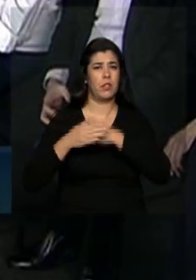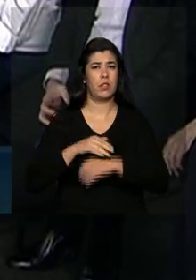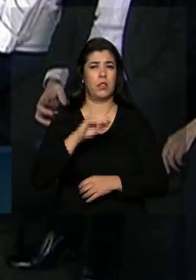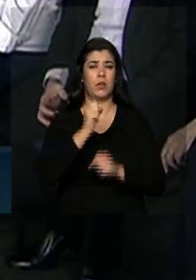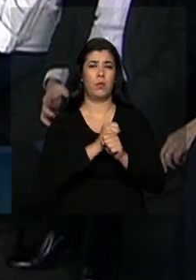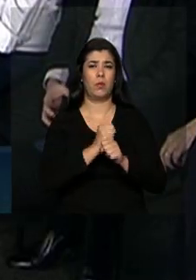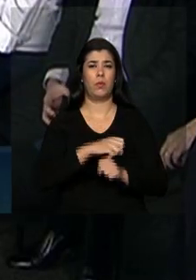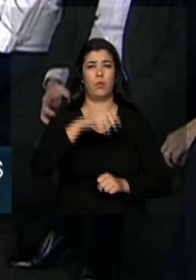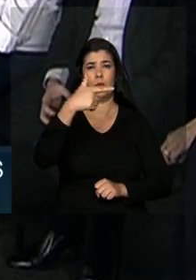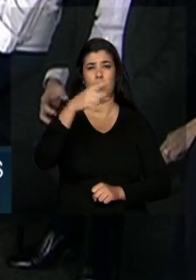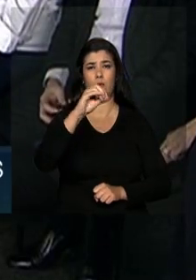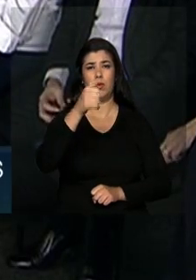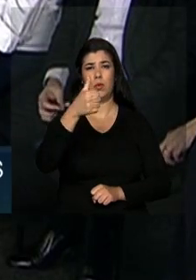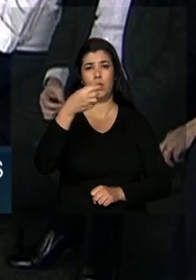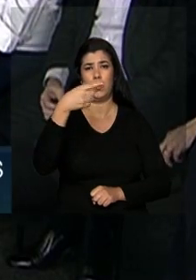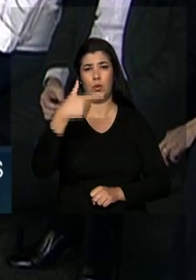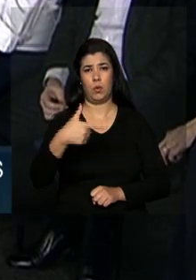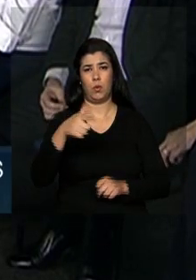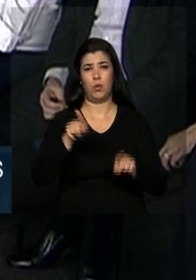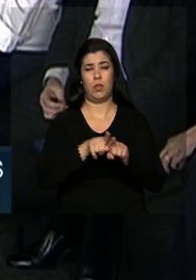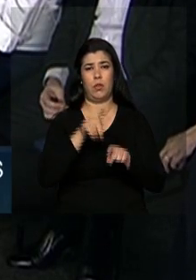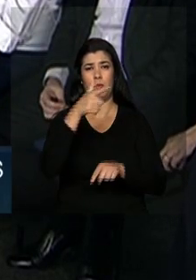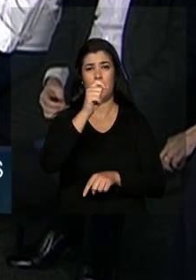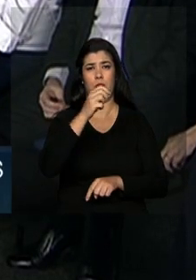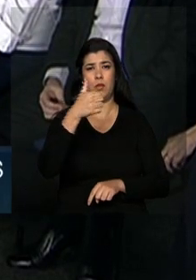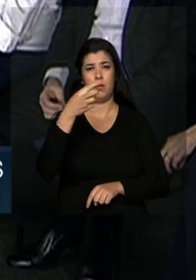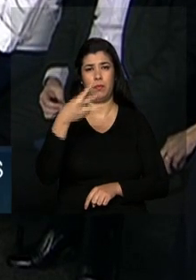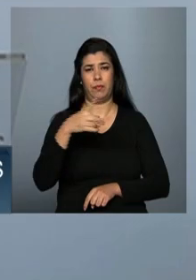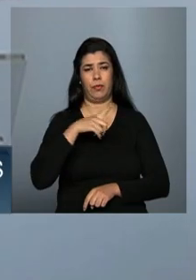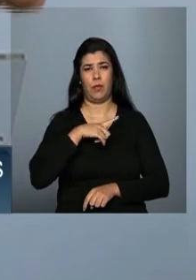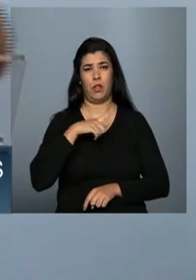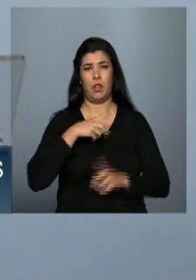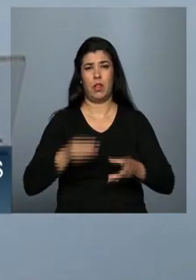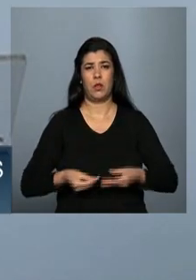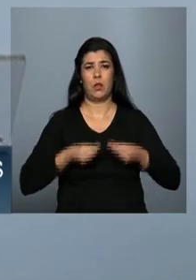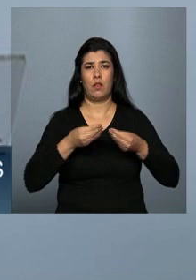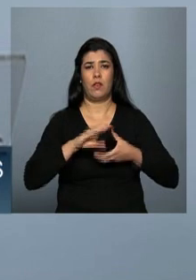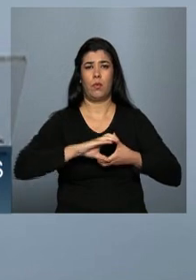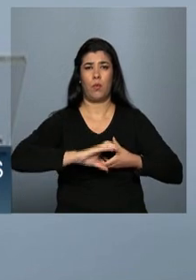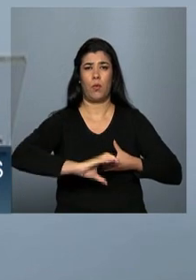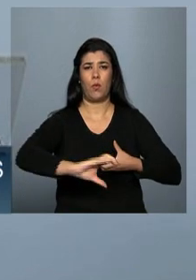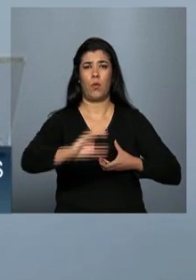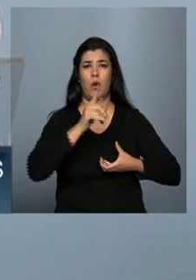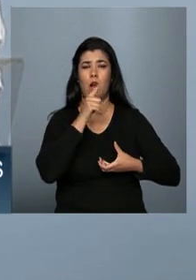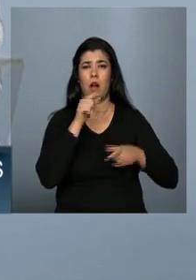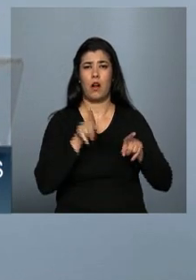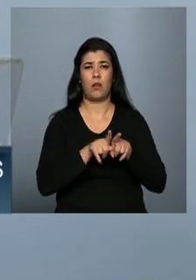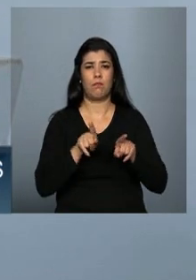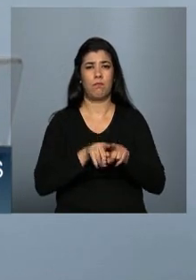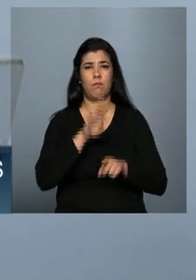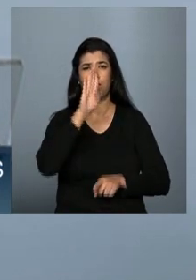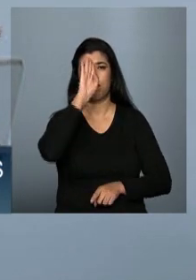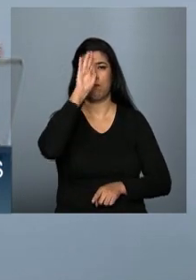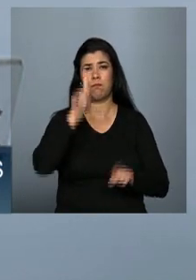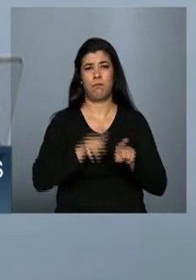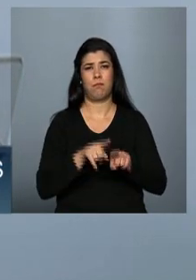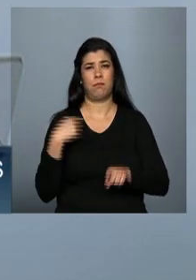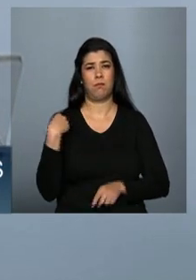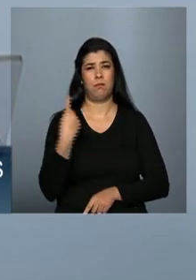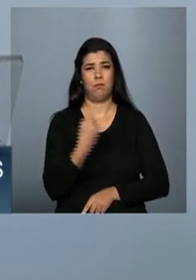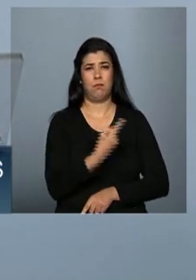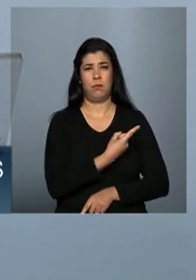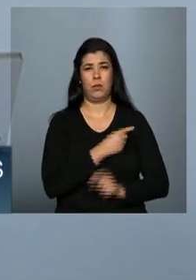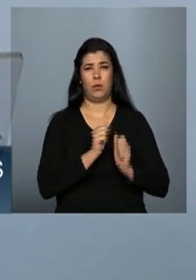2013, em que toda essa região está sendo saneada. Aqui nessa região, presidente, é a prioridade nossa do